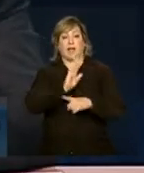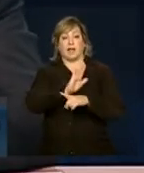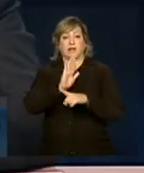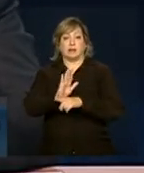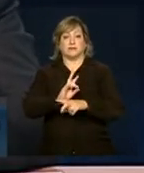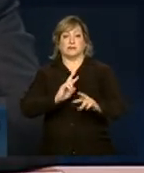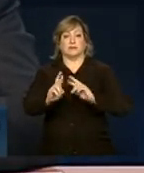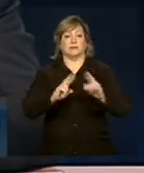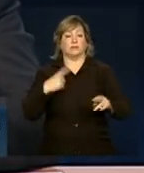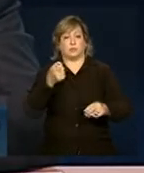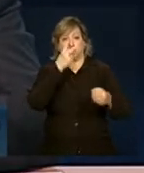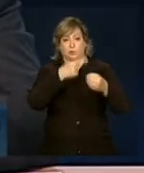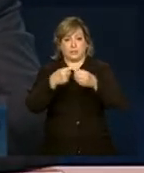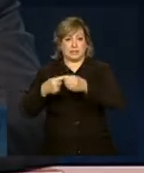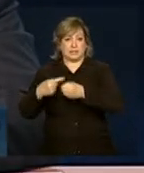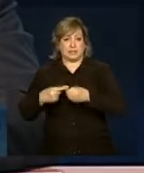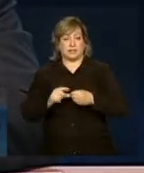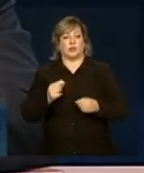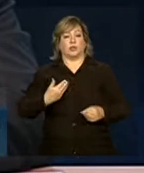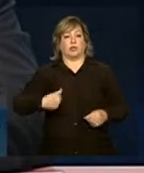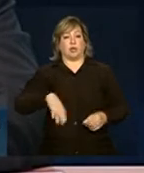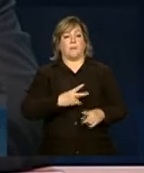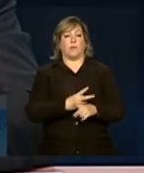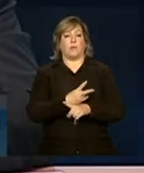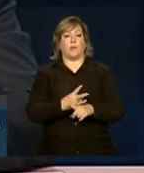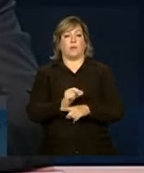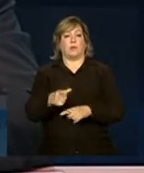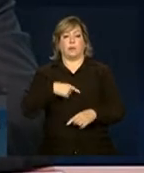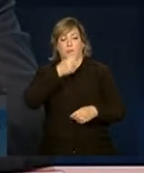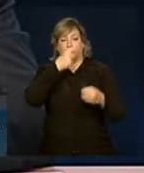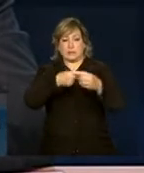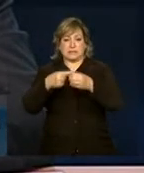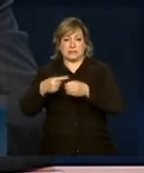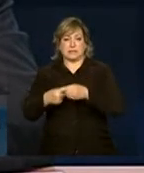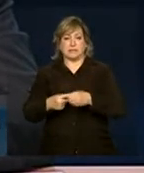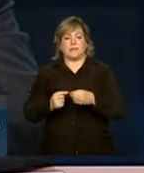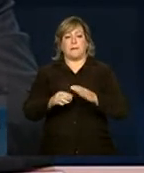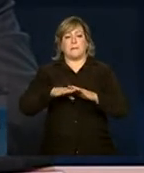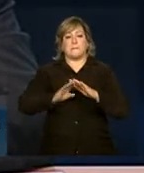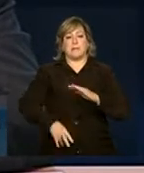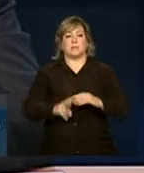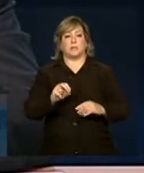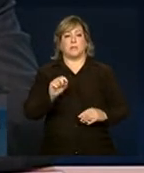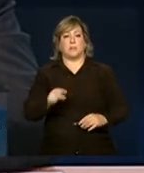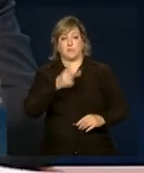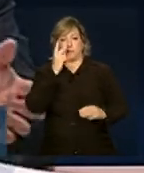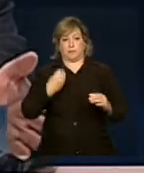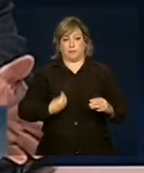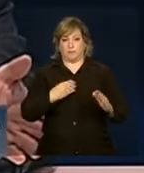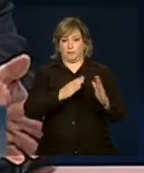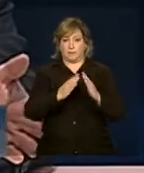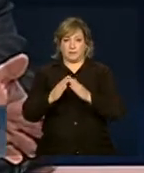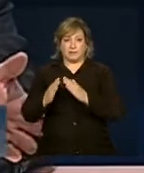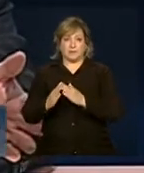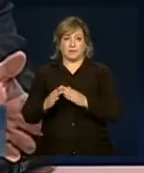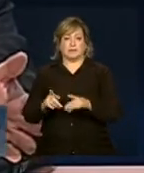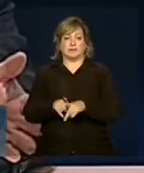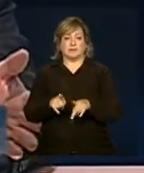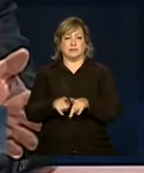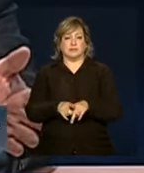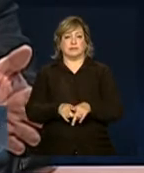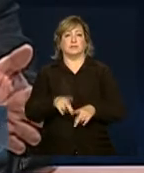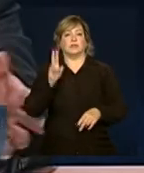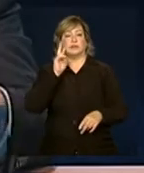os os municípios que nós buscavam e foi município de menos de 50 mil habitantes o